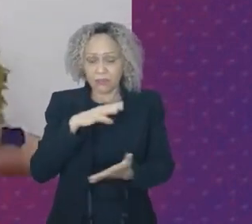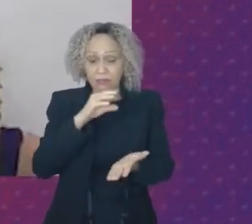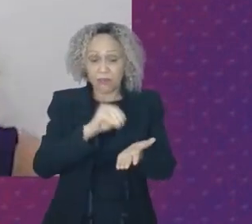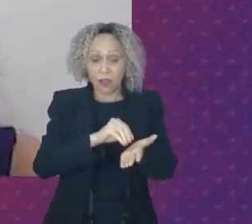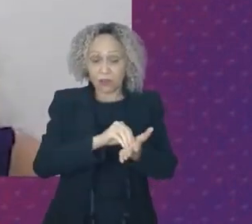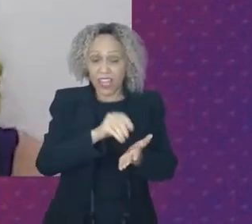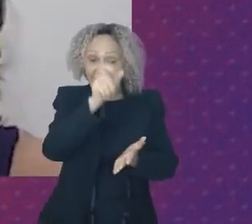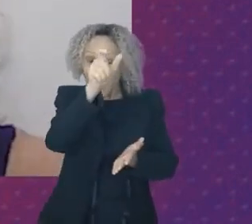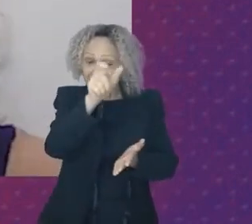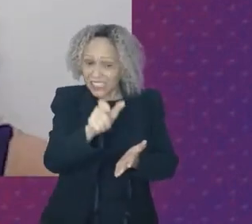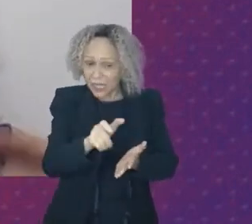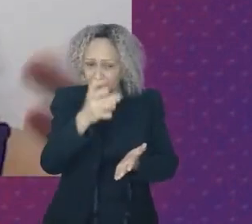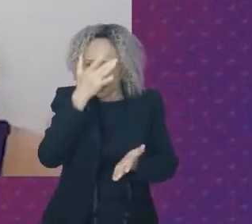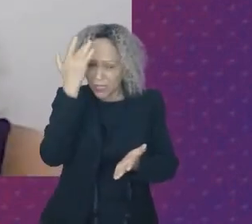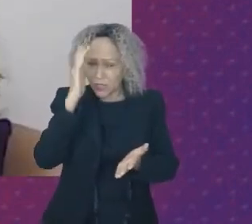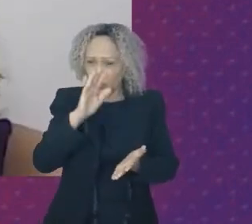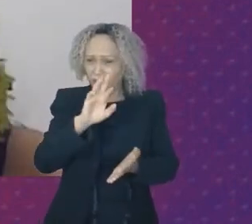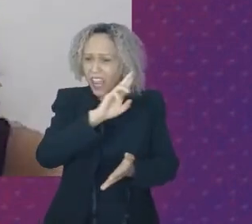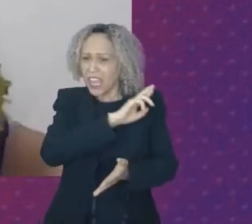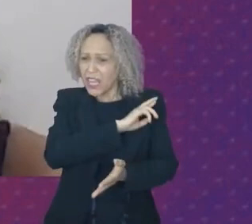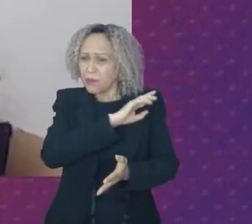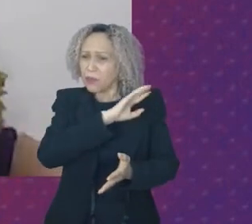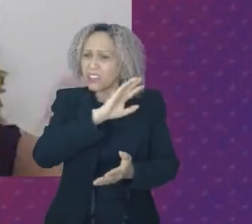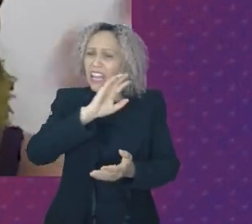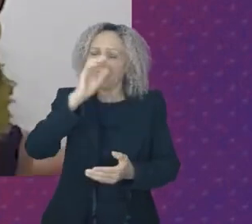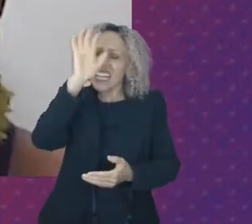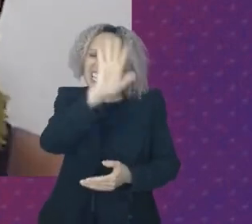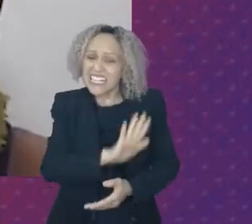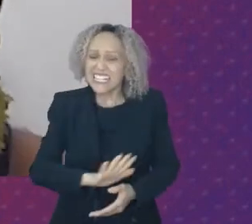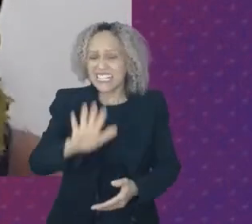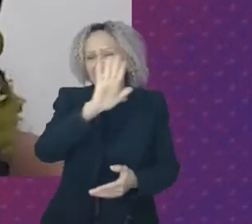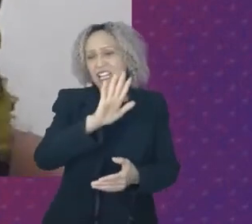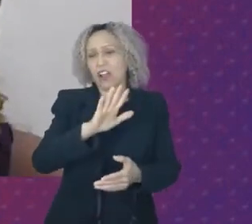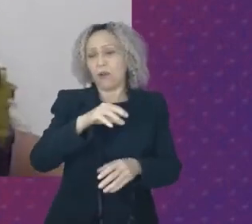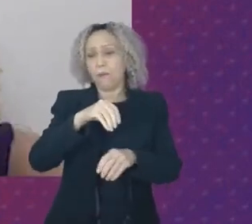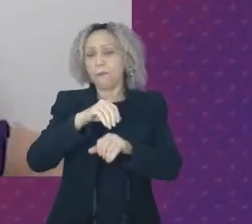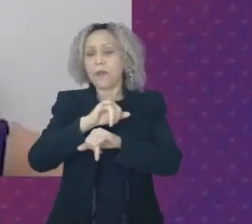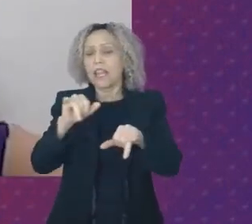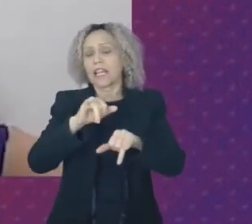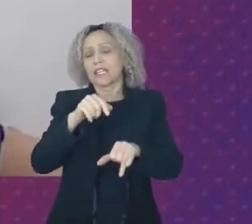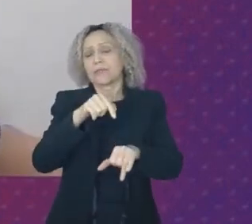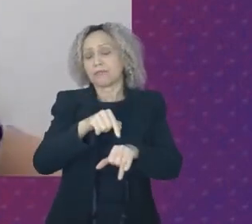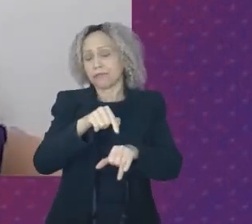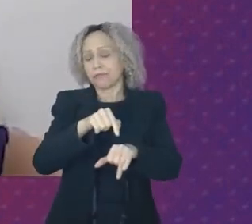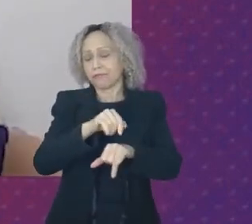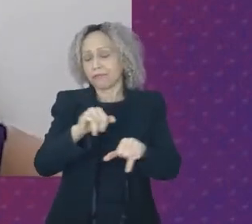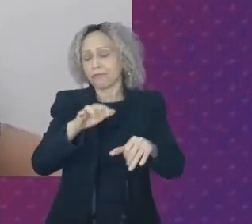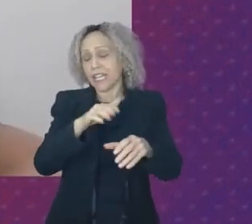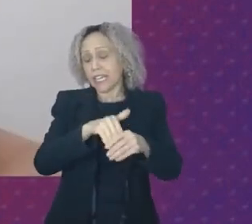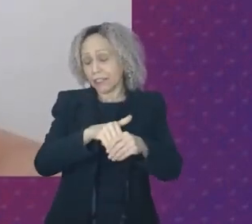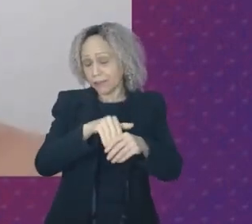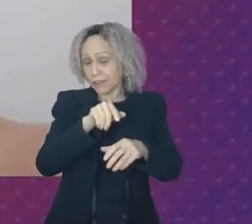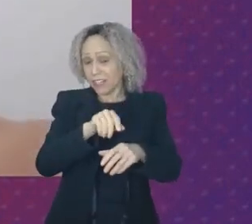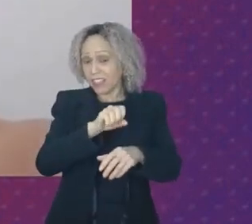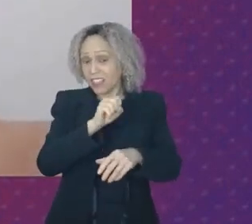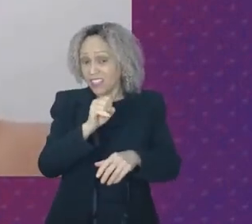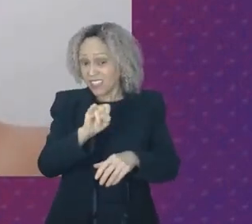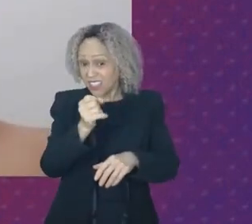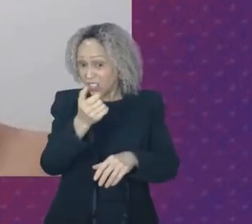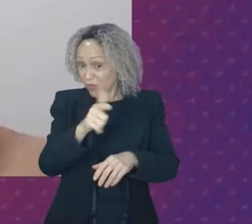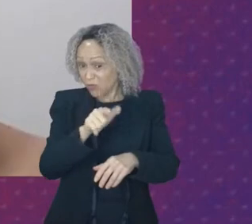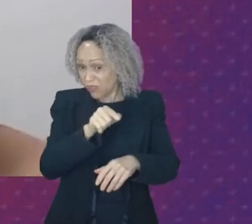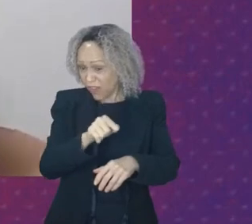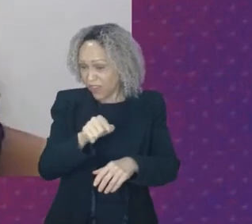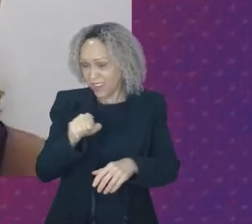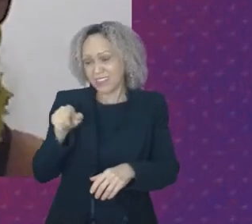muito difícil, eu não estou dizendo que é impossível, mas é extremamente difícil, quando uma candidatura assume